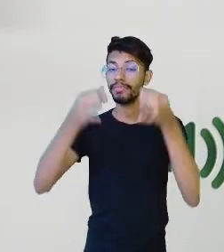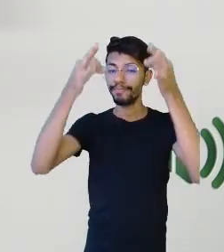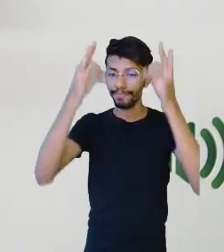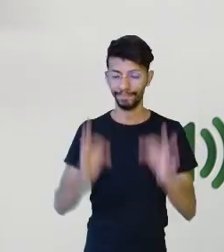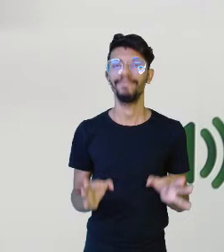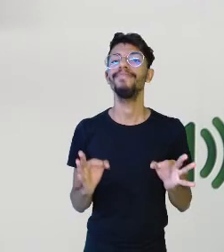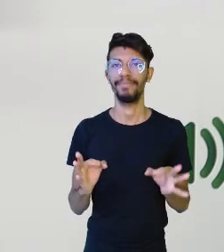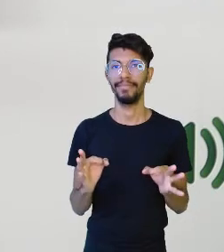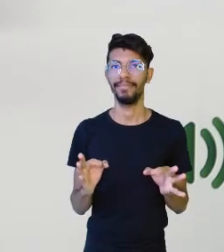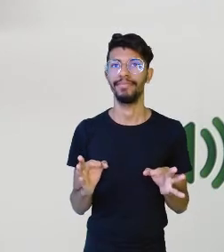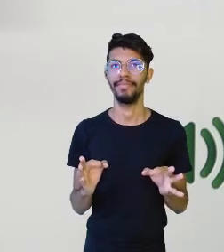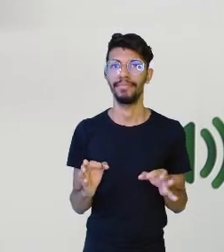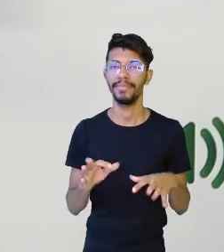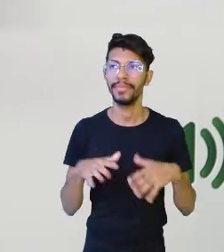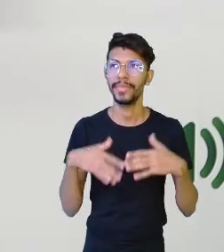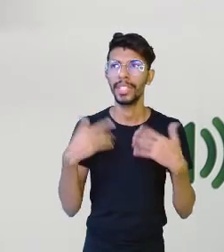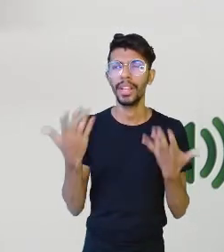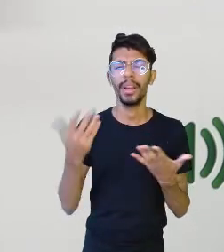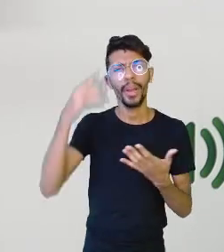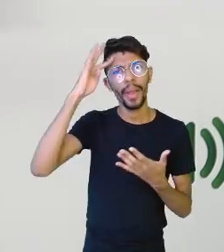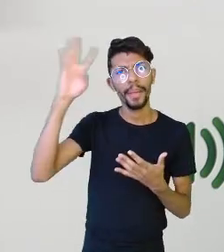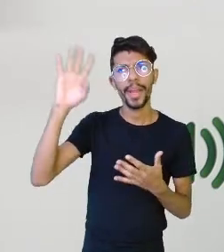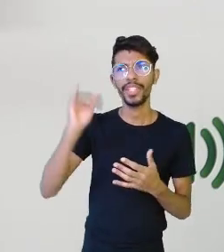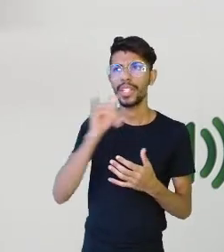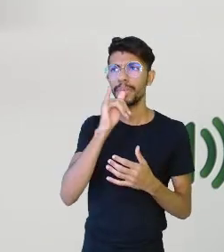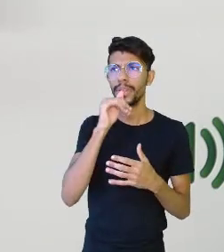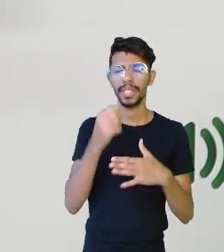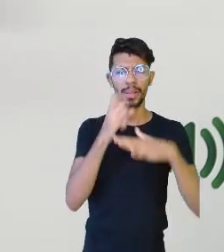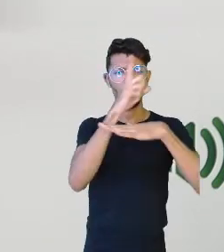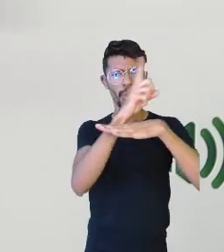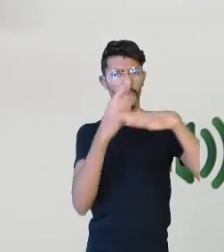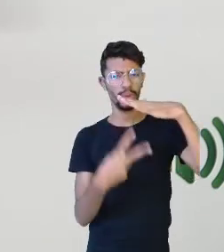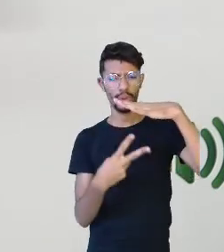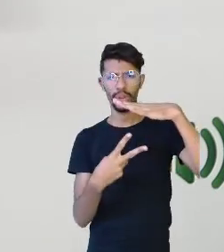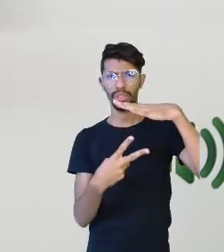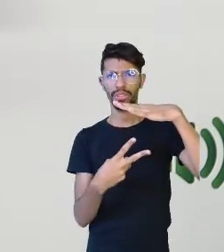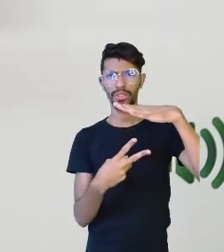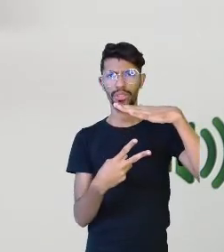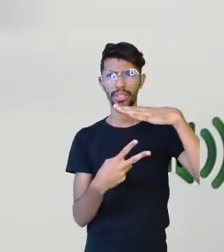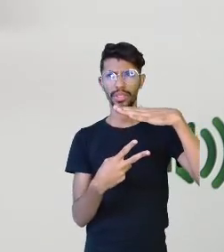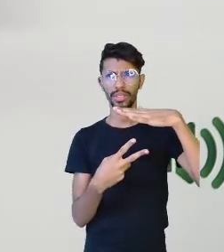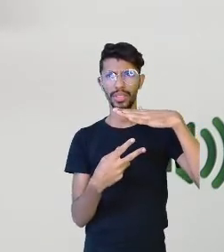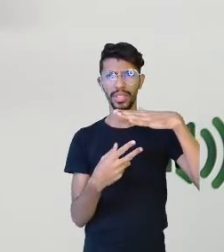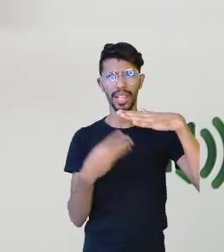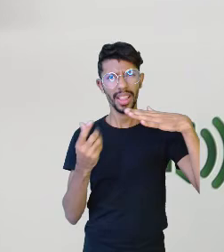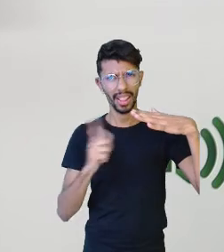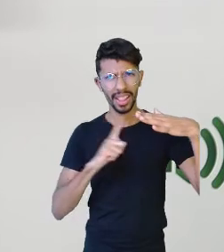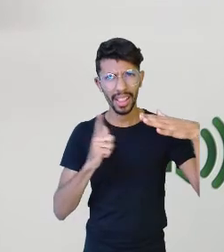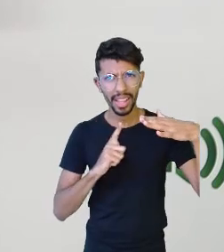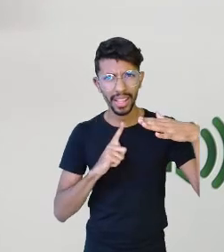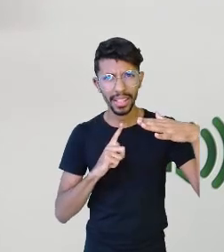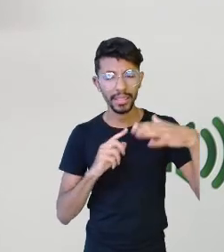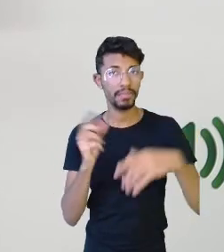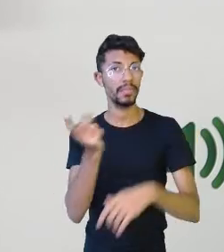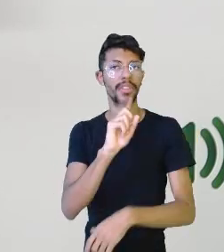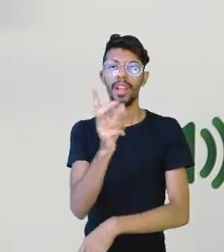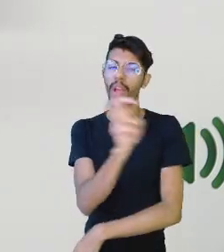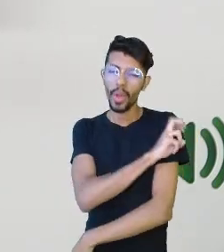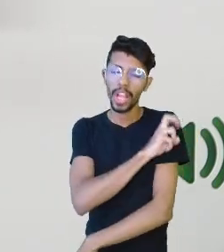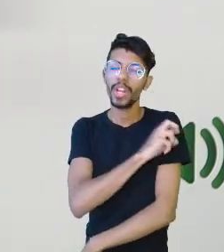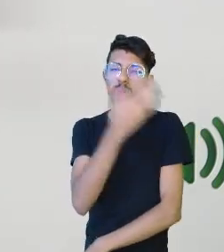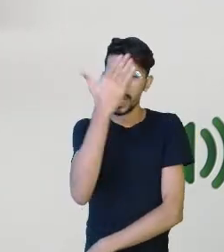corretamente. Imagina se eu chegasse 1/2. Isso existe? O 5º ano sabe que não. Ele sabe